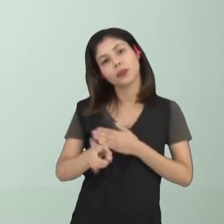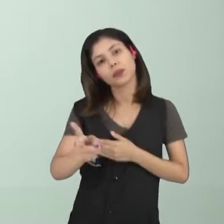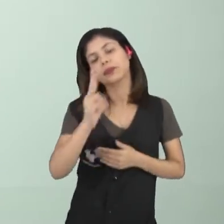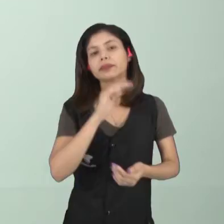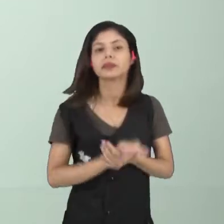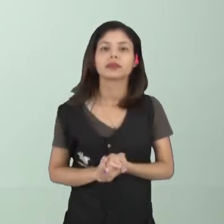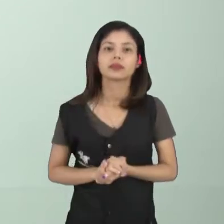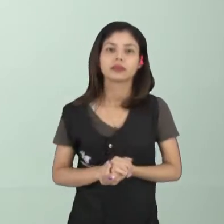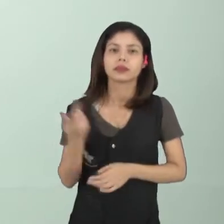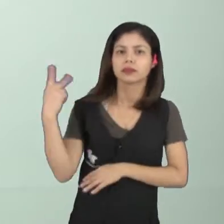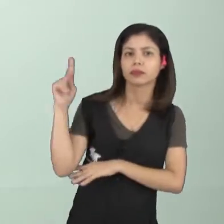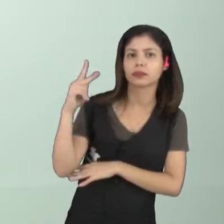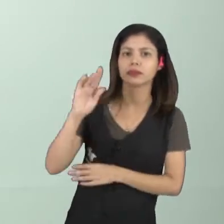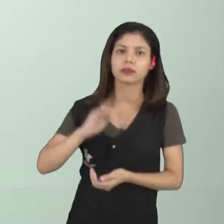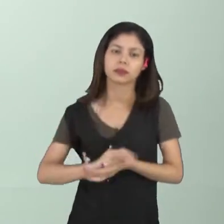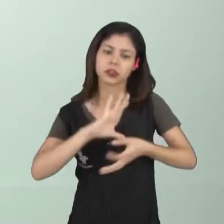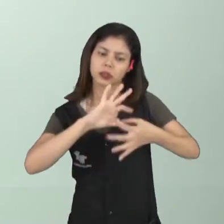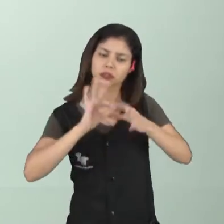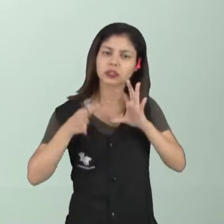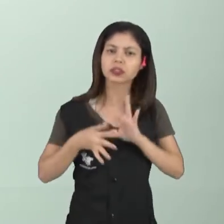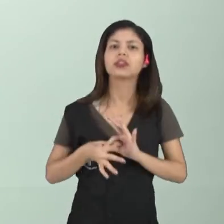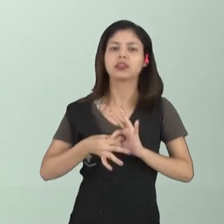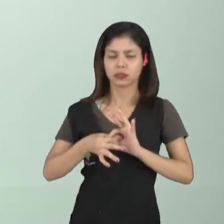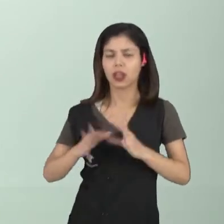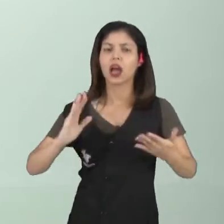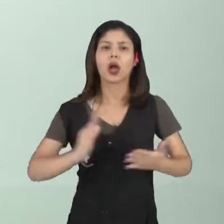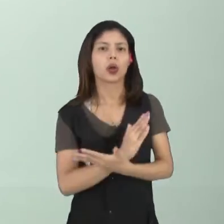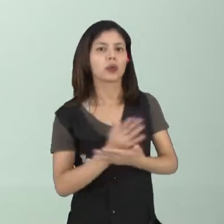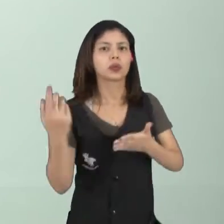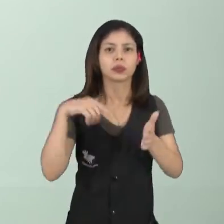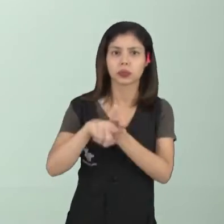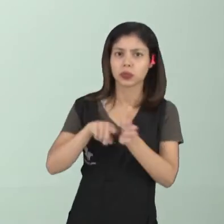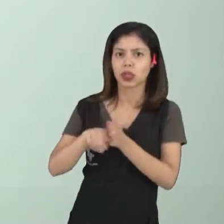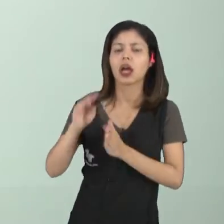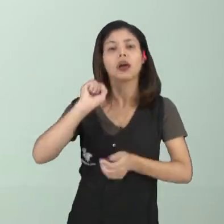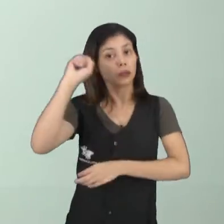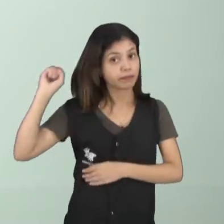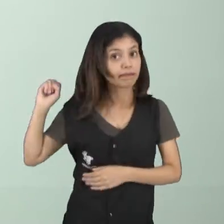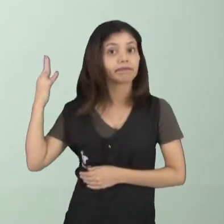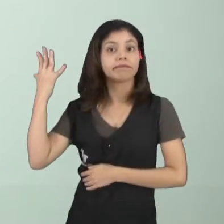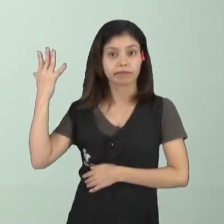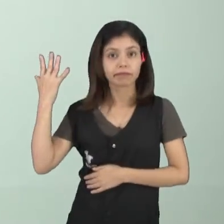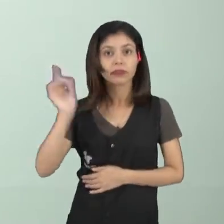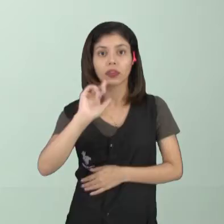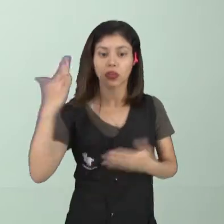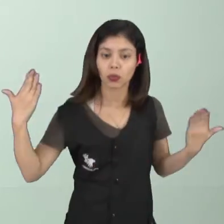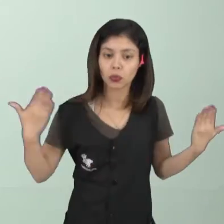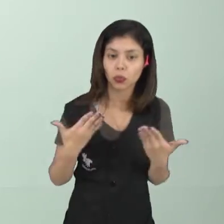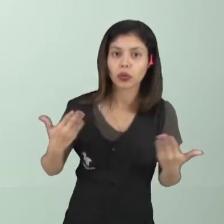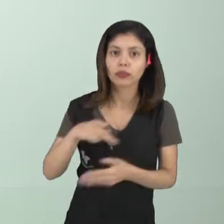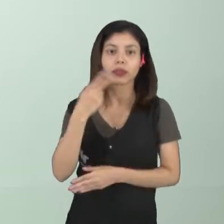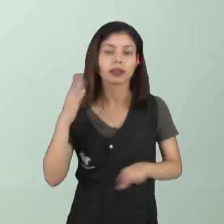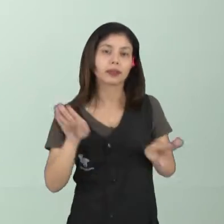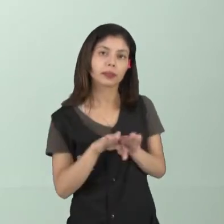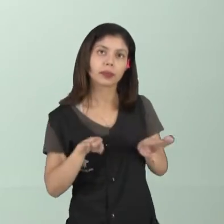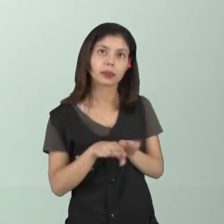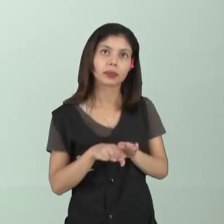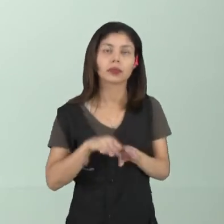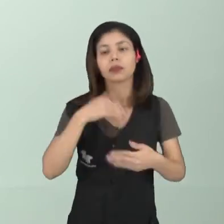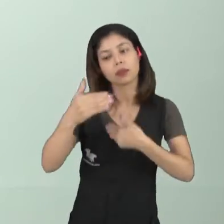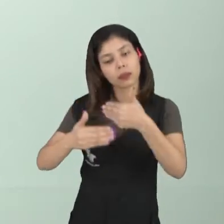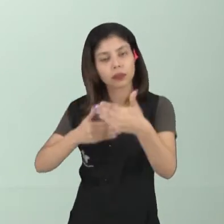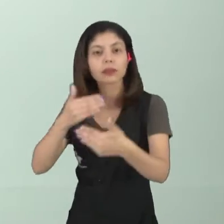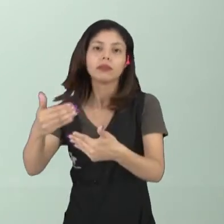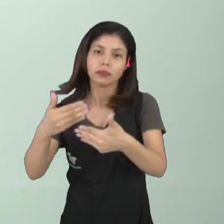continuasse assim um período muito contestado né algumas questões foram acontecendo E hoje nós vamos falar também